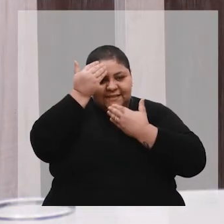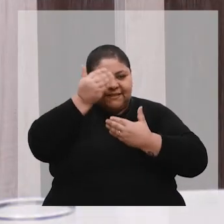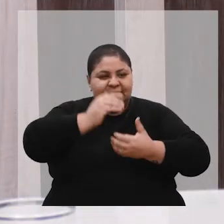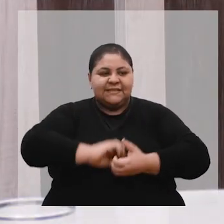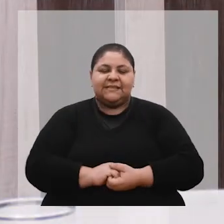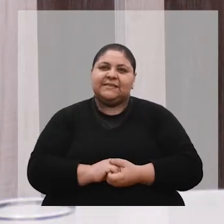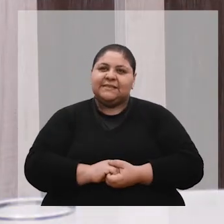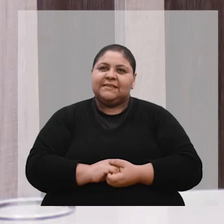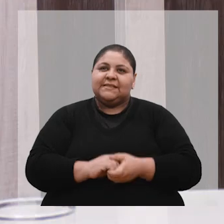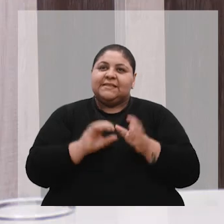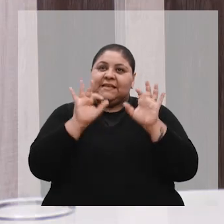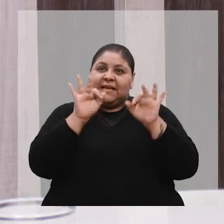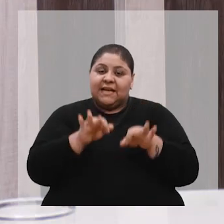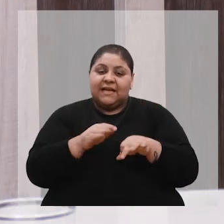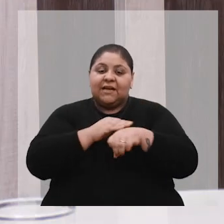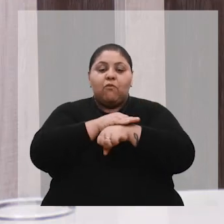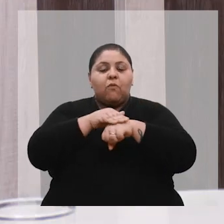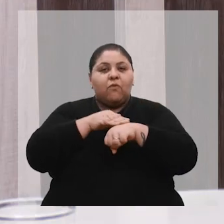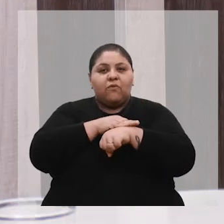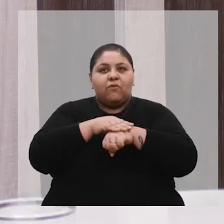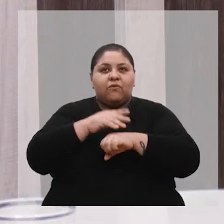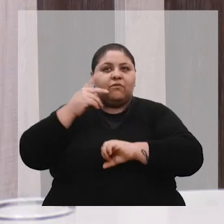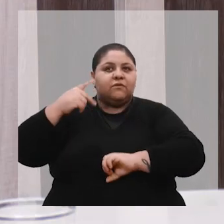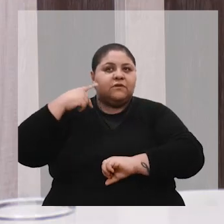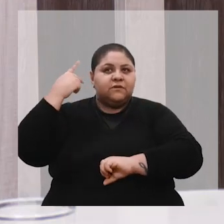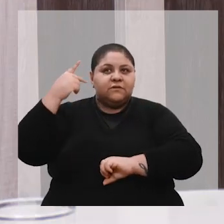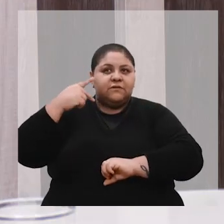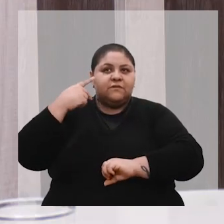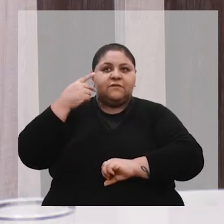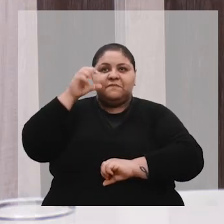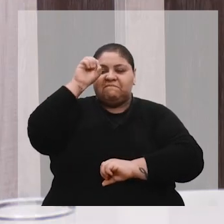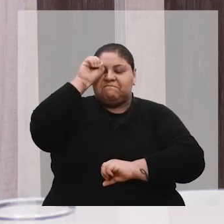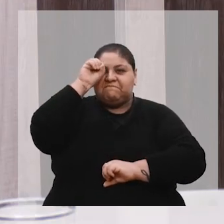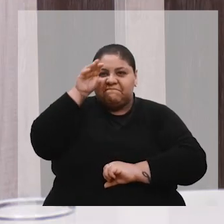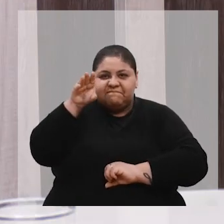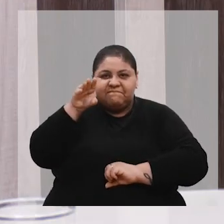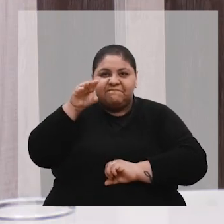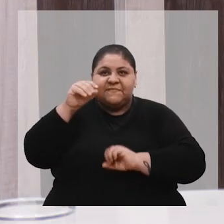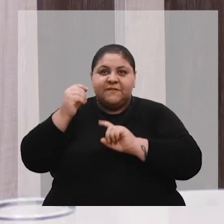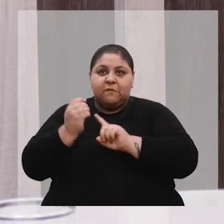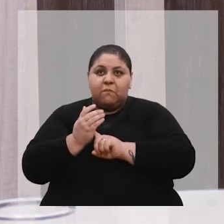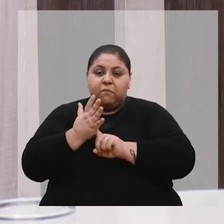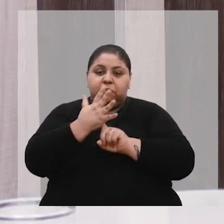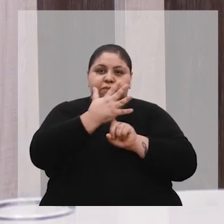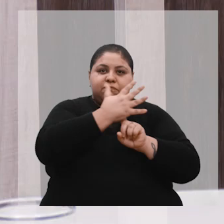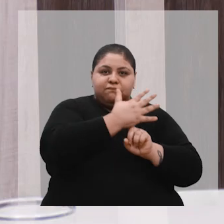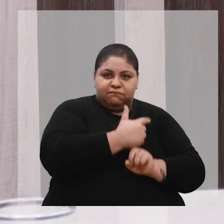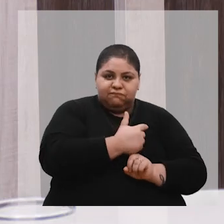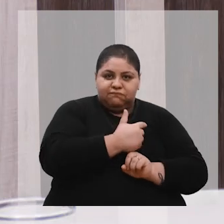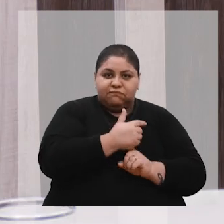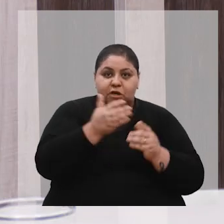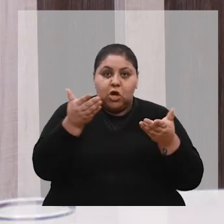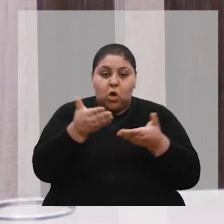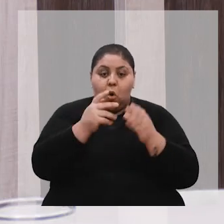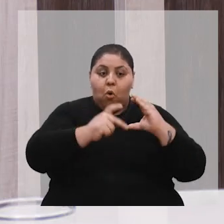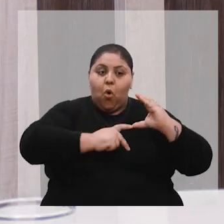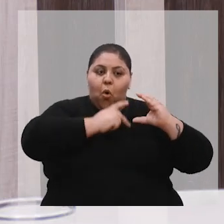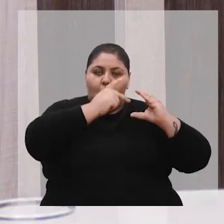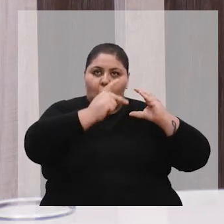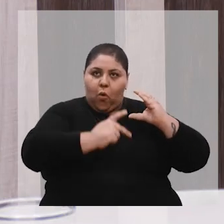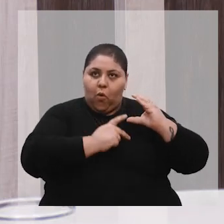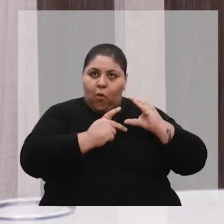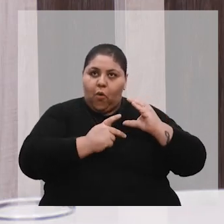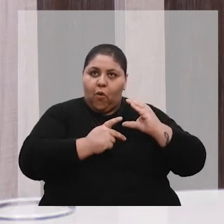Muito obrigado. Acabamos de conversar, então, com o vereador Elisandro Fiuza, do Republicanos, ele que aqui na